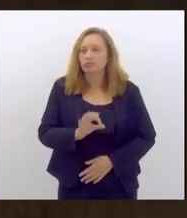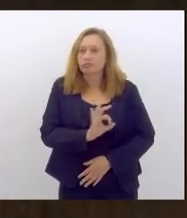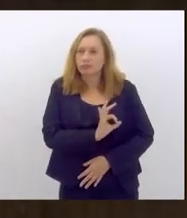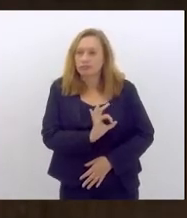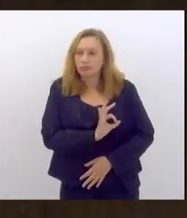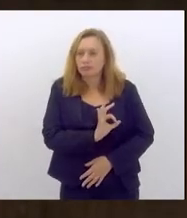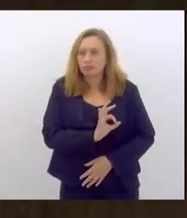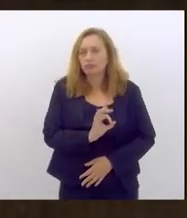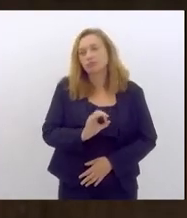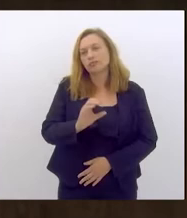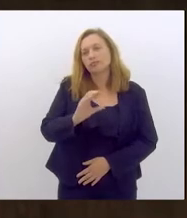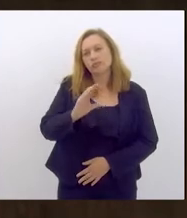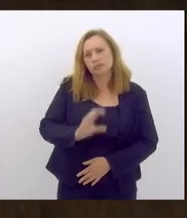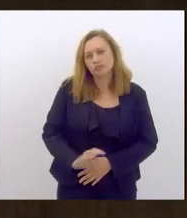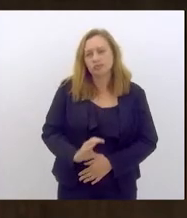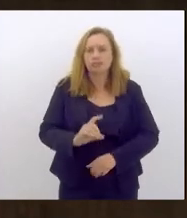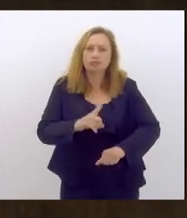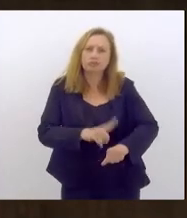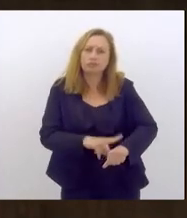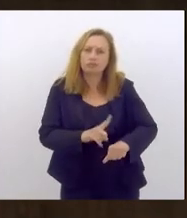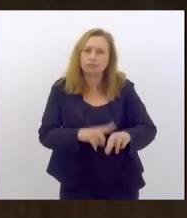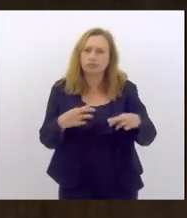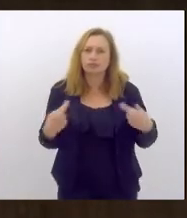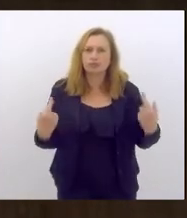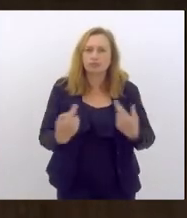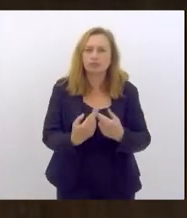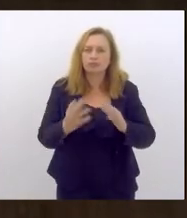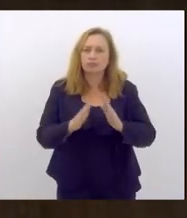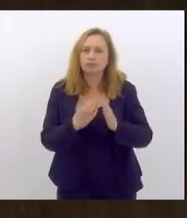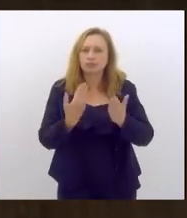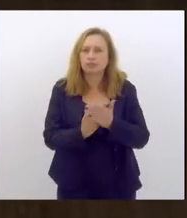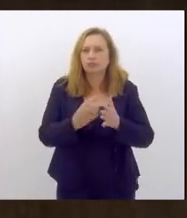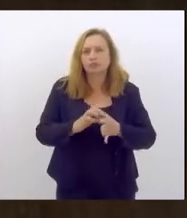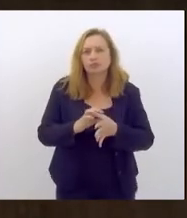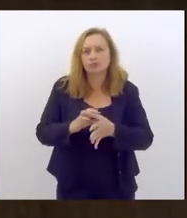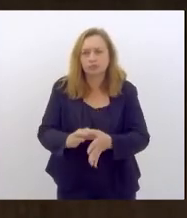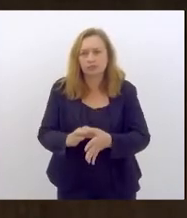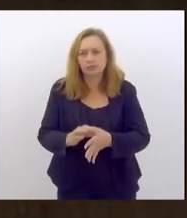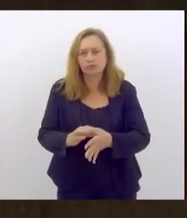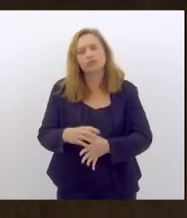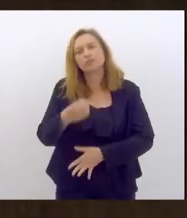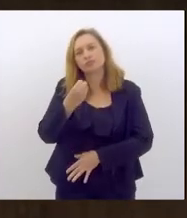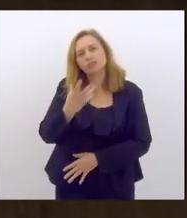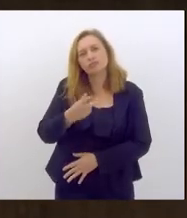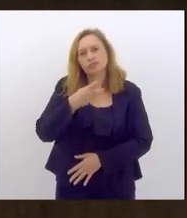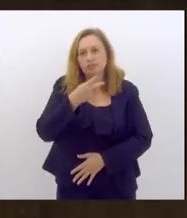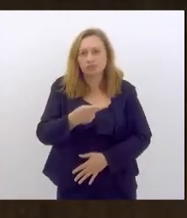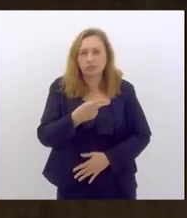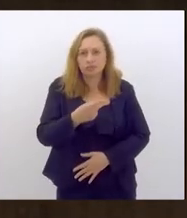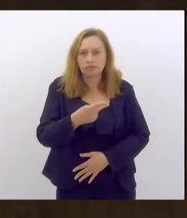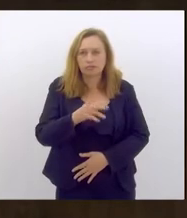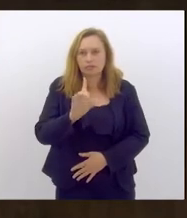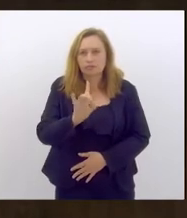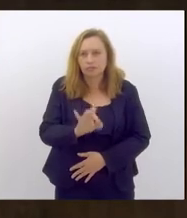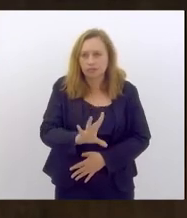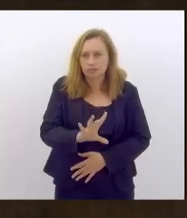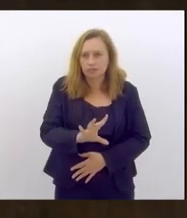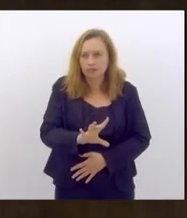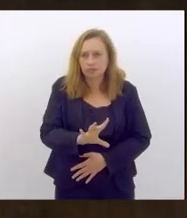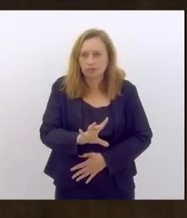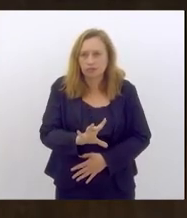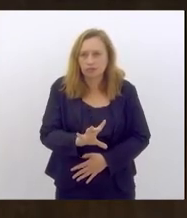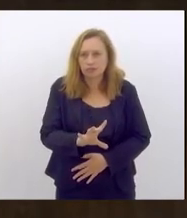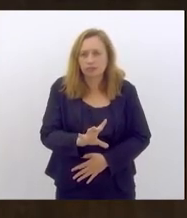E no momento da reunião do Colégio de Líderes, é bom que se diga que só lá estavam